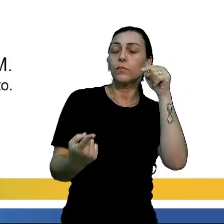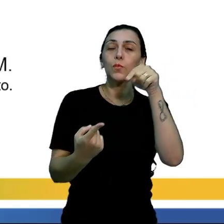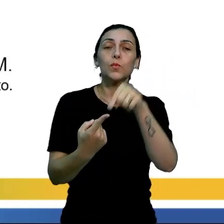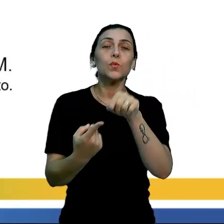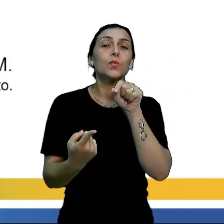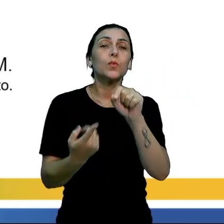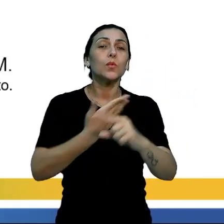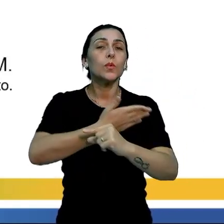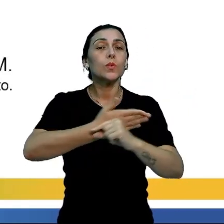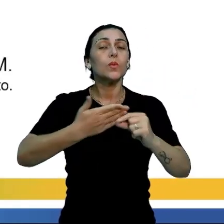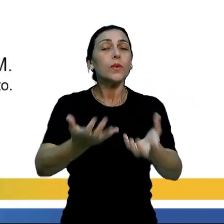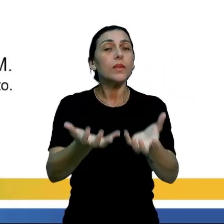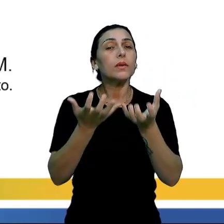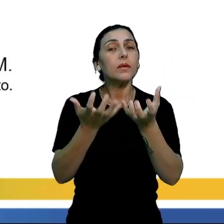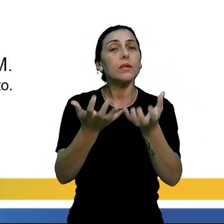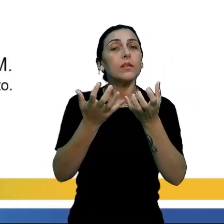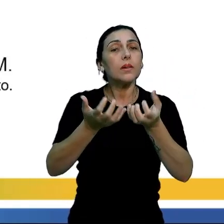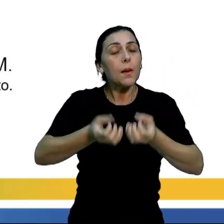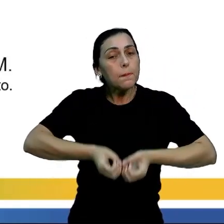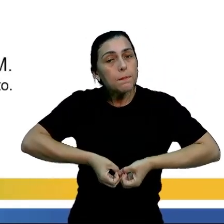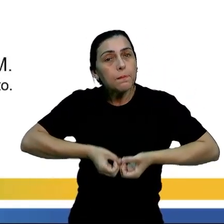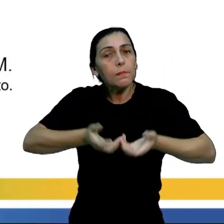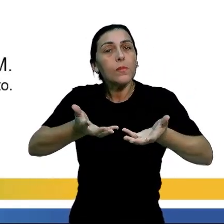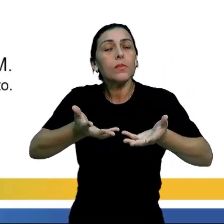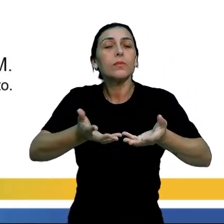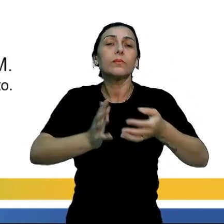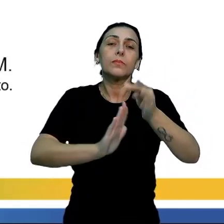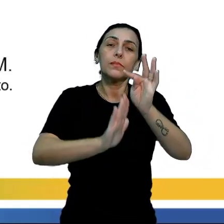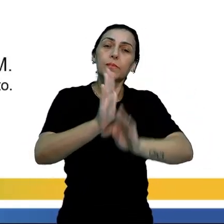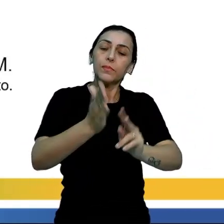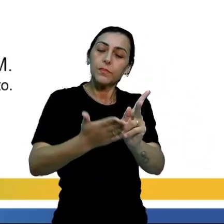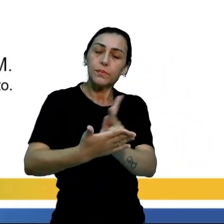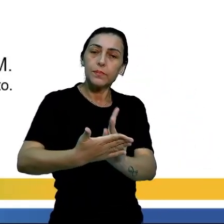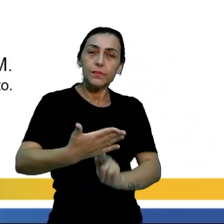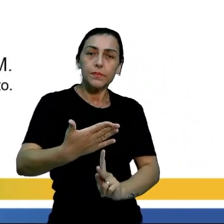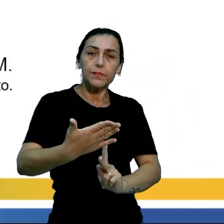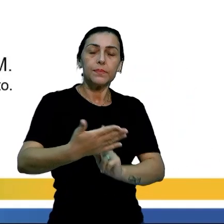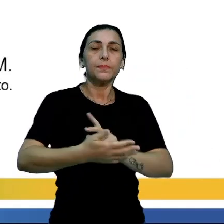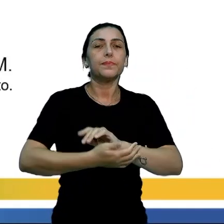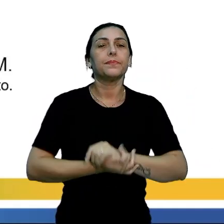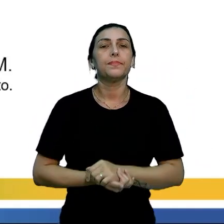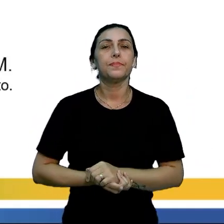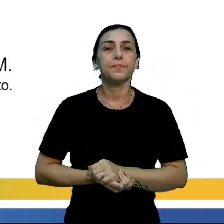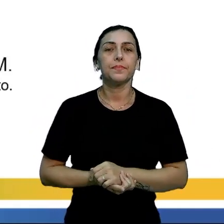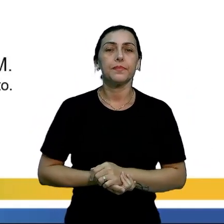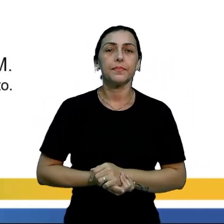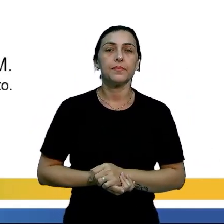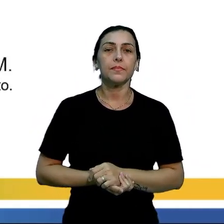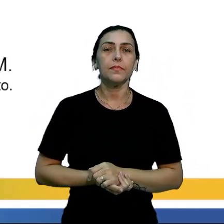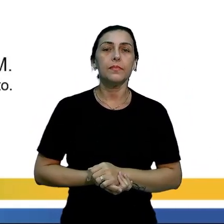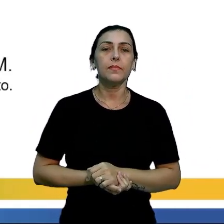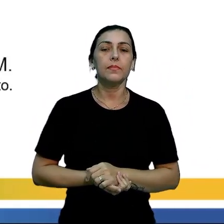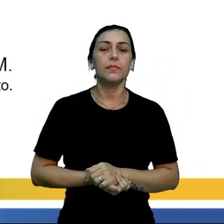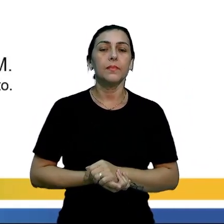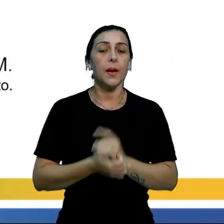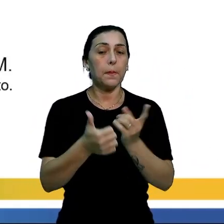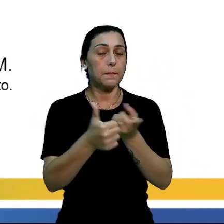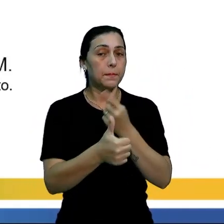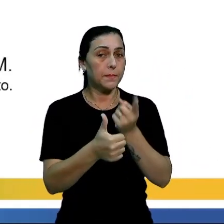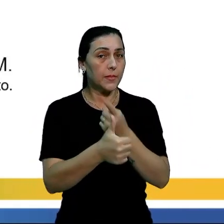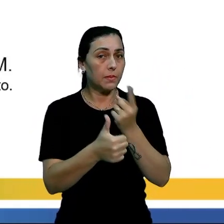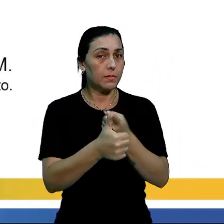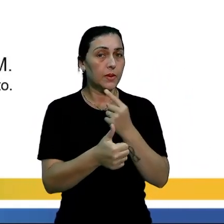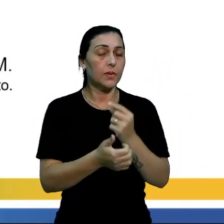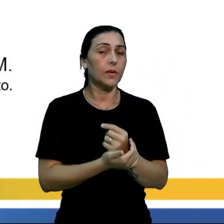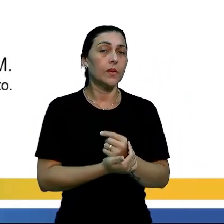que o autor quis dizer, né? Tem muito essa questão, o que que o autor disse, o que ele quis dizer. Então, primeiro destaque aqui,